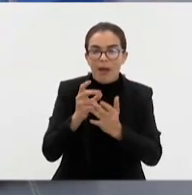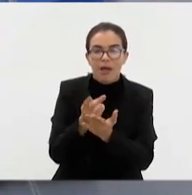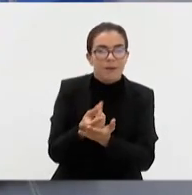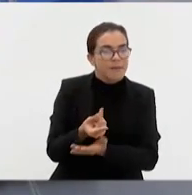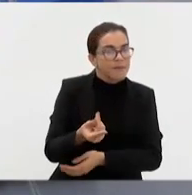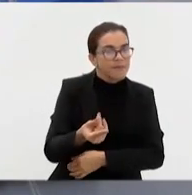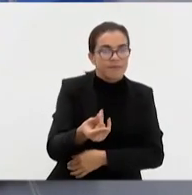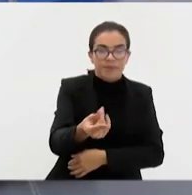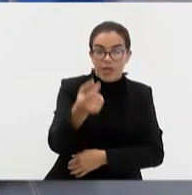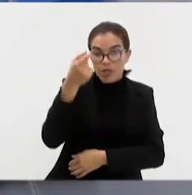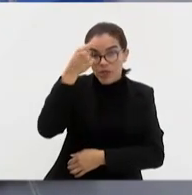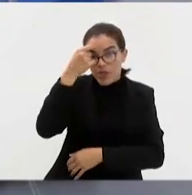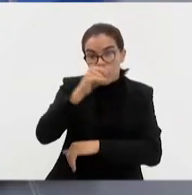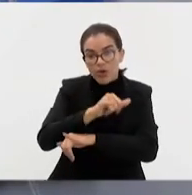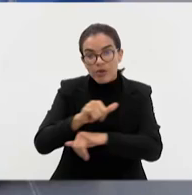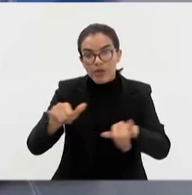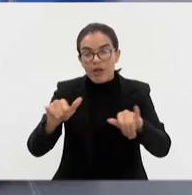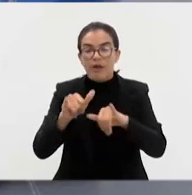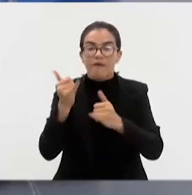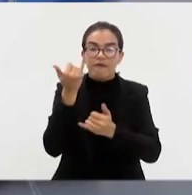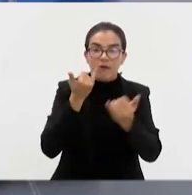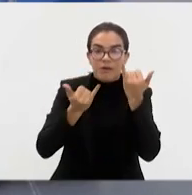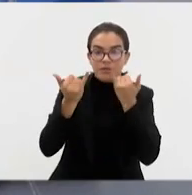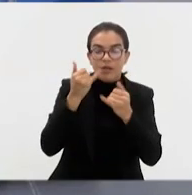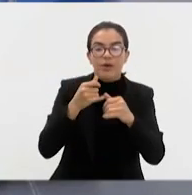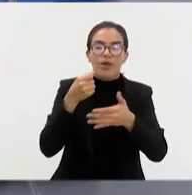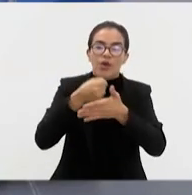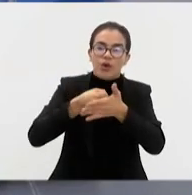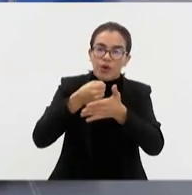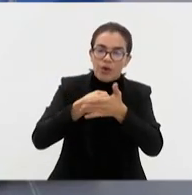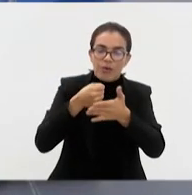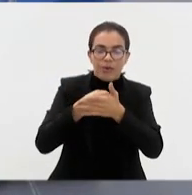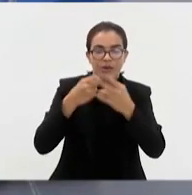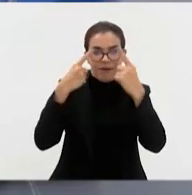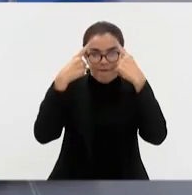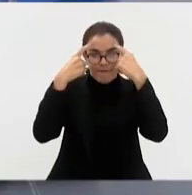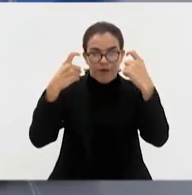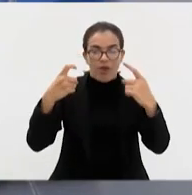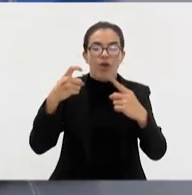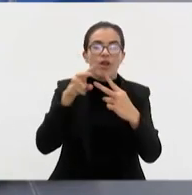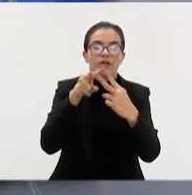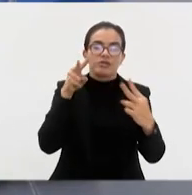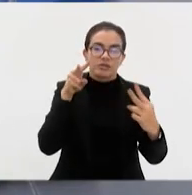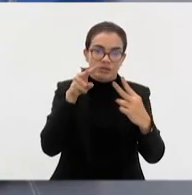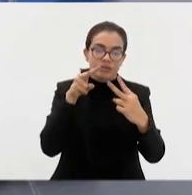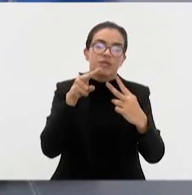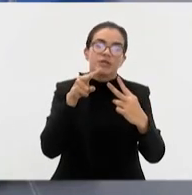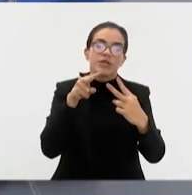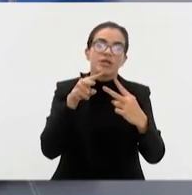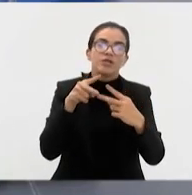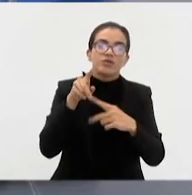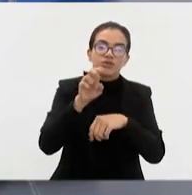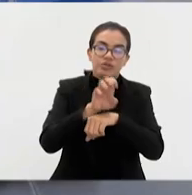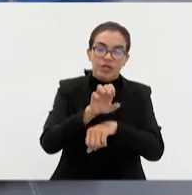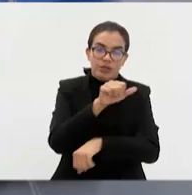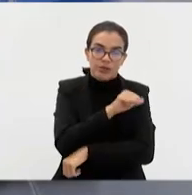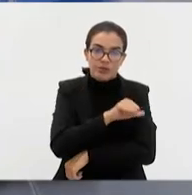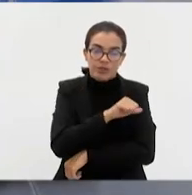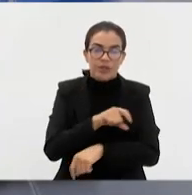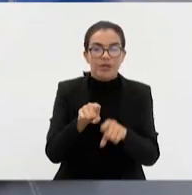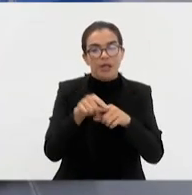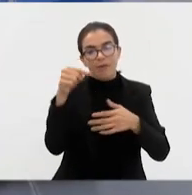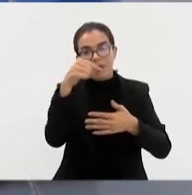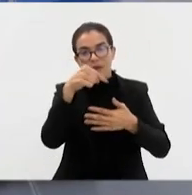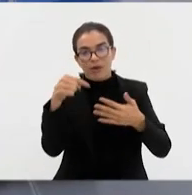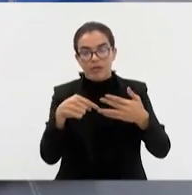permanente de conscientização, informação e combate à violência cibernética contra as mulheres no Estado do Rio de Janeiro e da